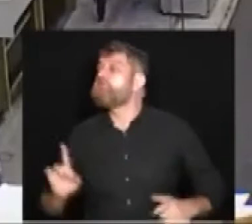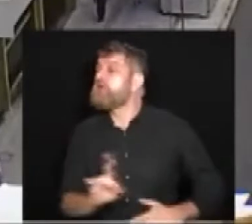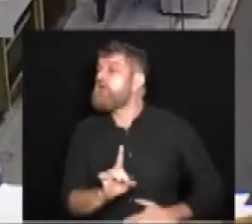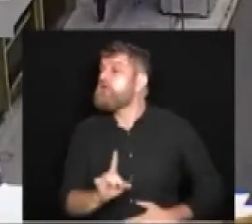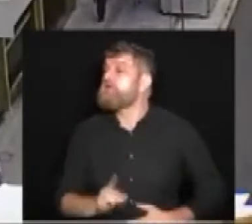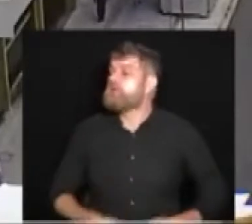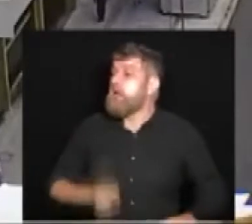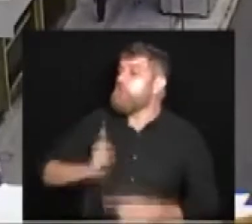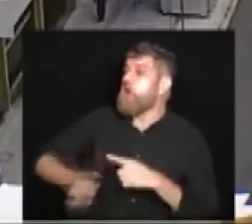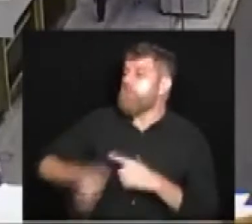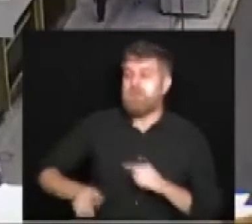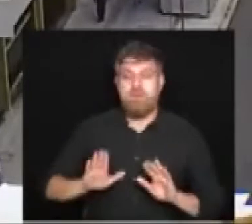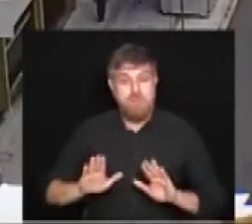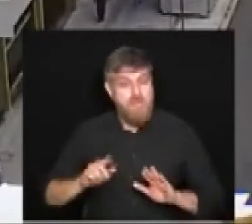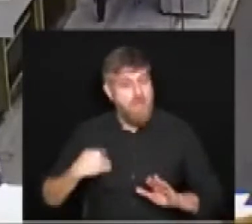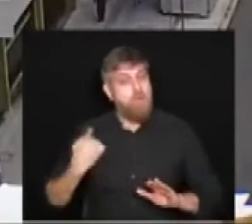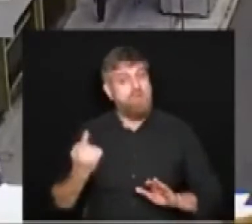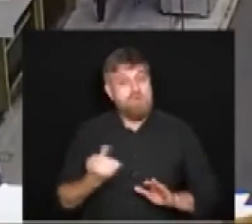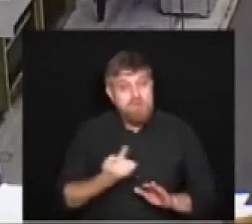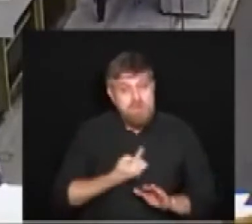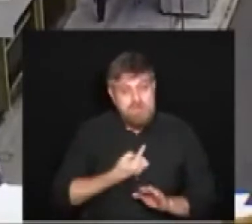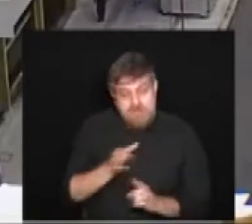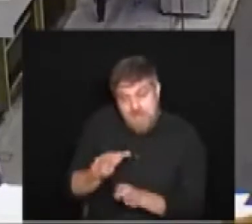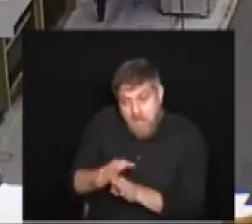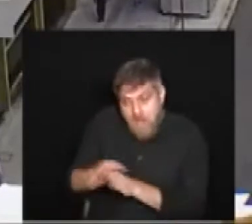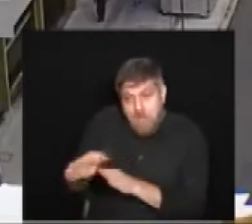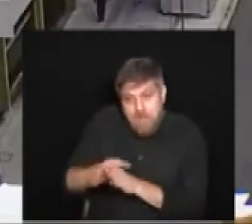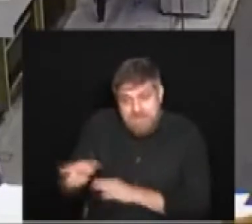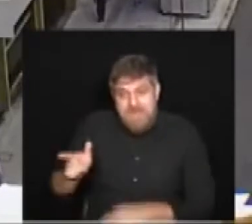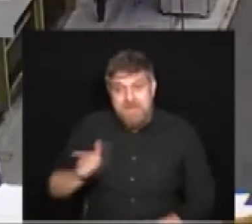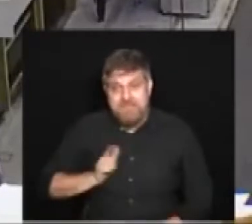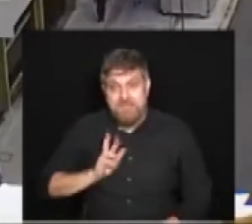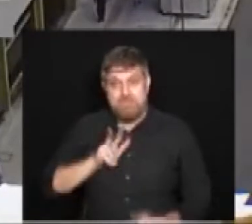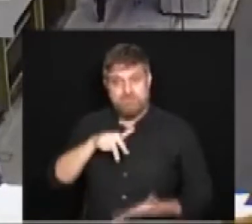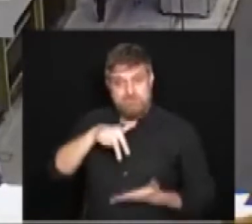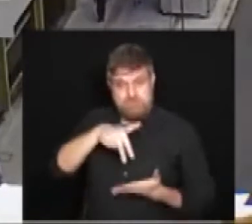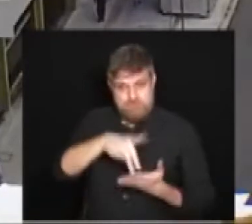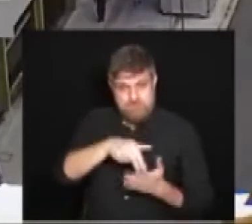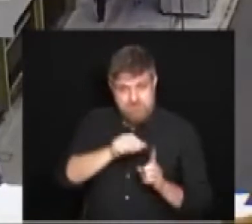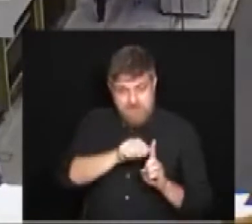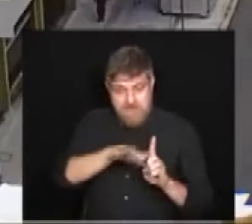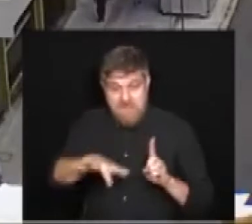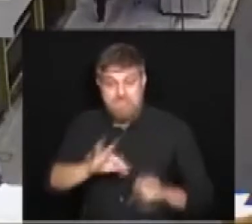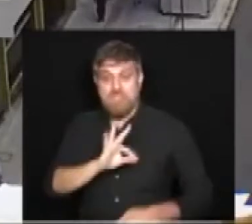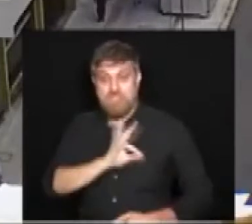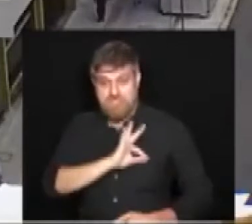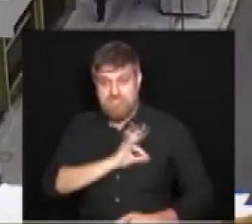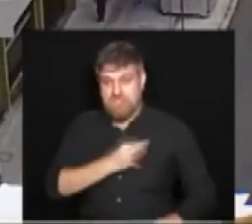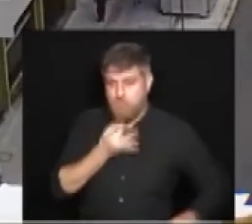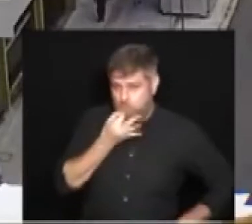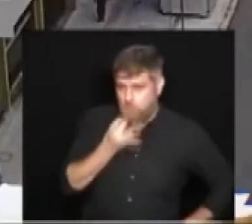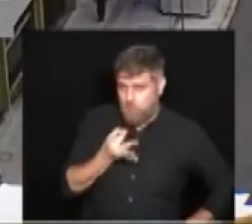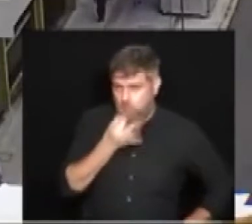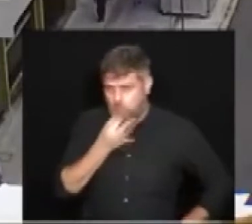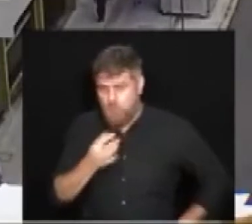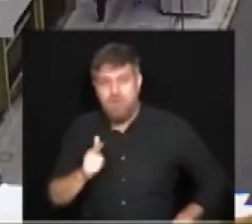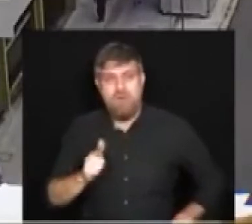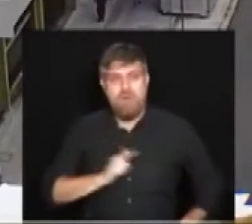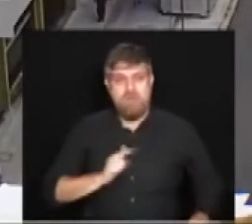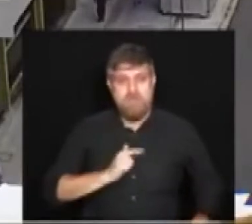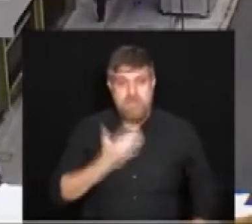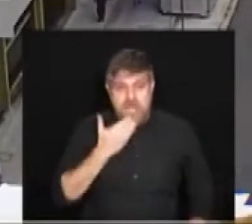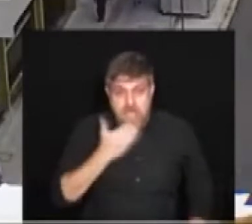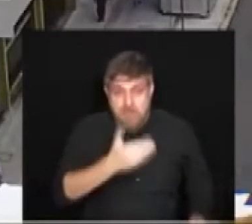lockdown. Nós vamos mostrar para as pessoas que tem agentes nas ruas, agente de trânsito, guarda municipal. Eu pedi um reforço na